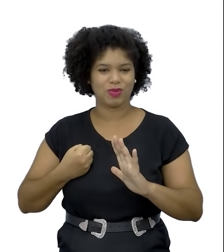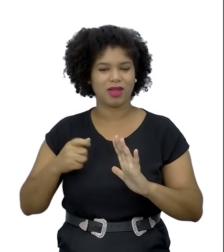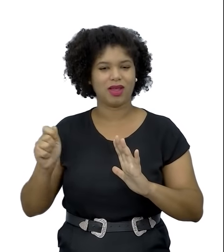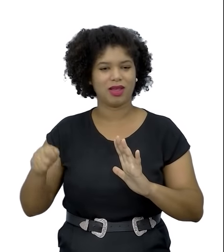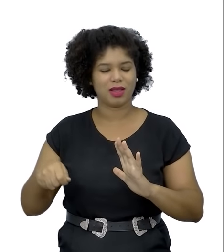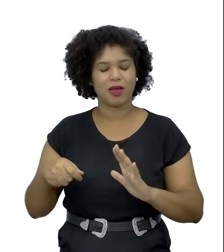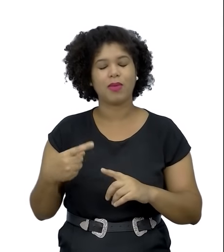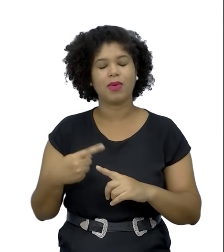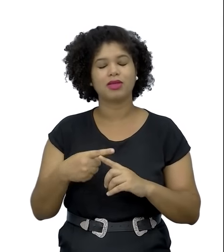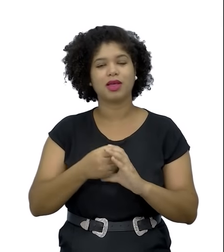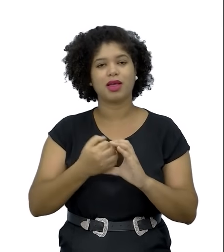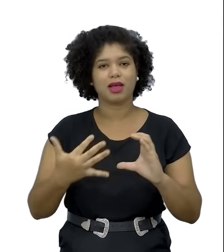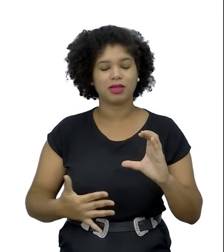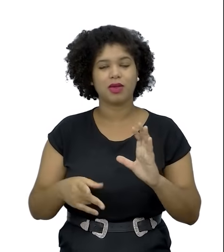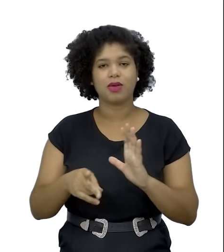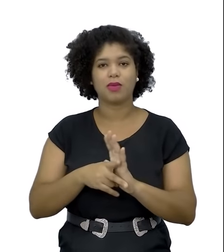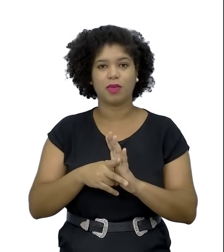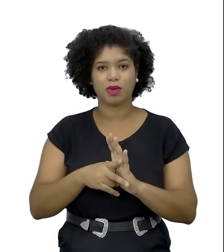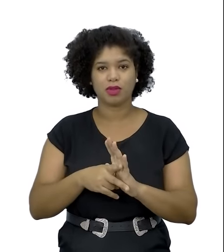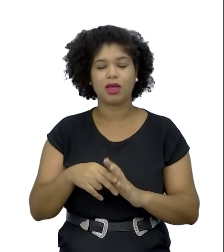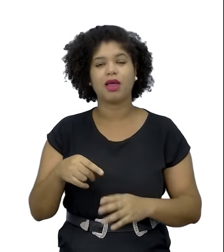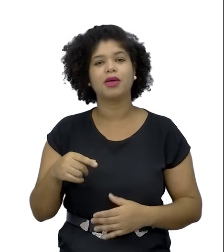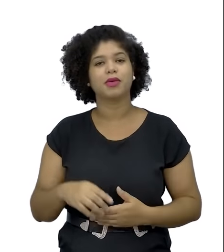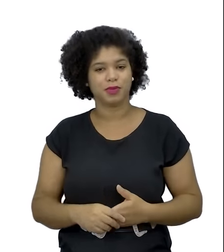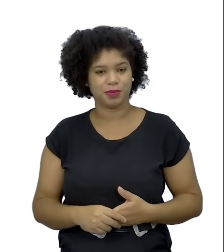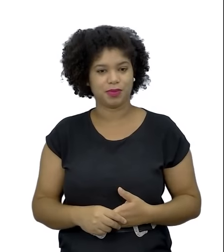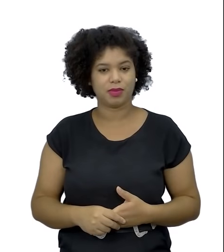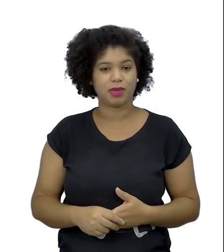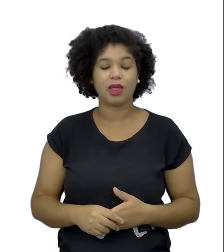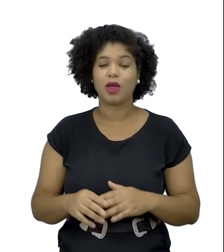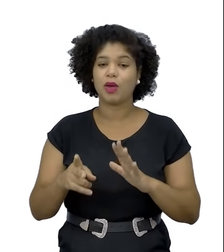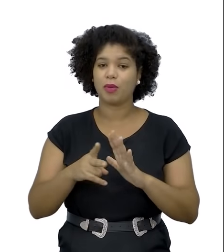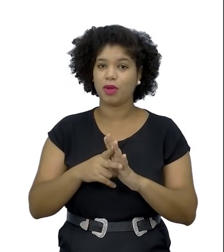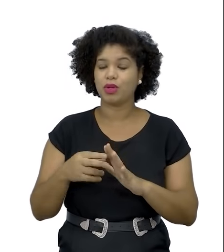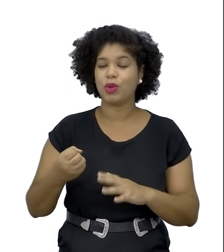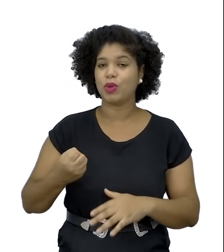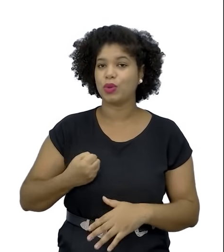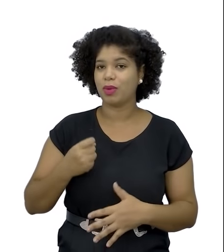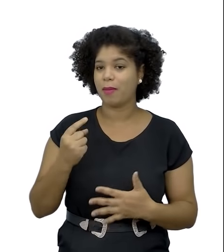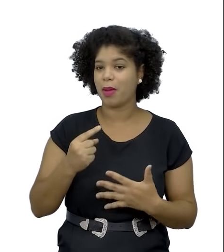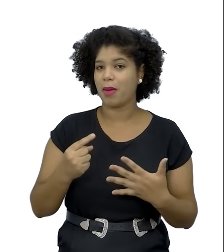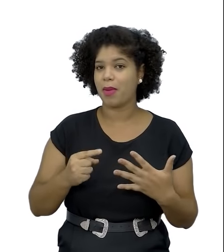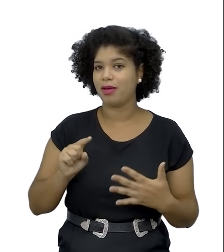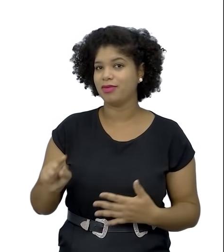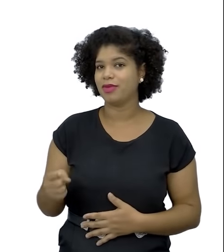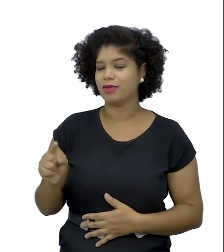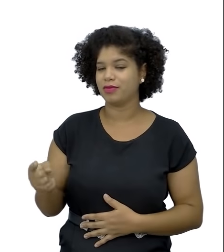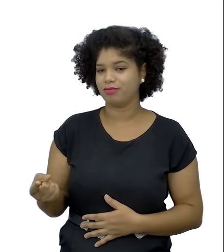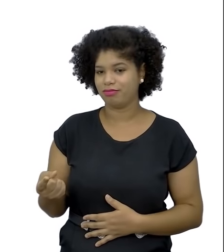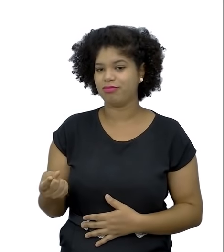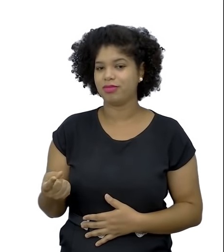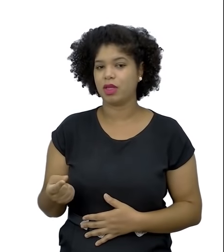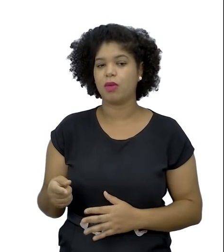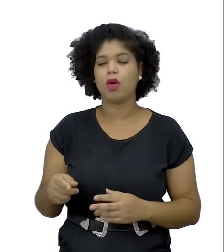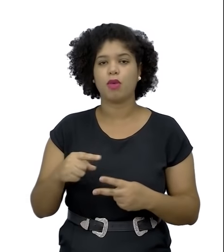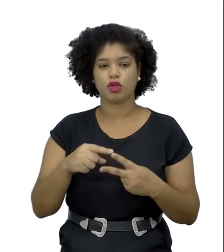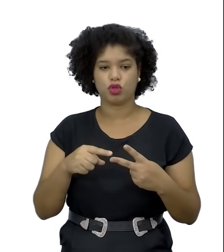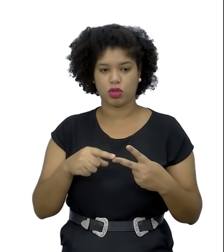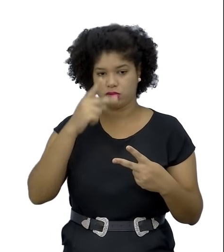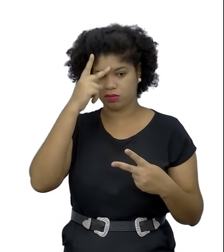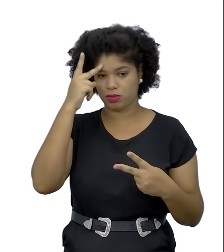as características do sistema que o rege, no caso, o sistema de numeração decimal, segundo Lins e Jimenez,